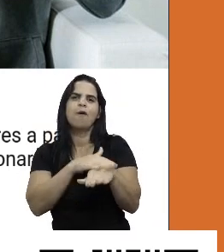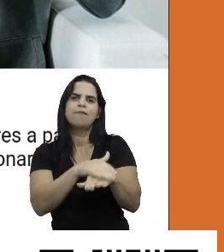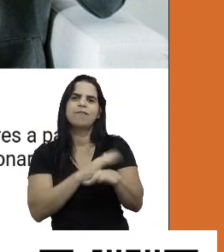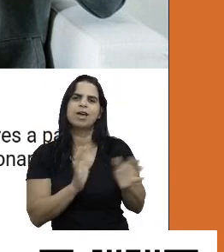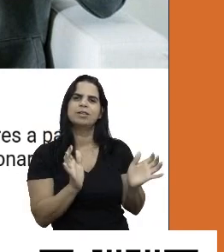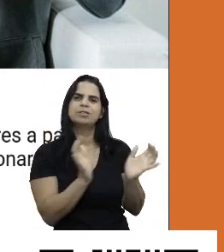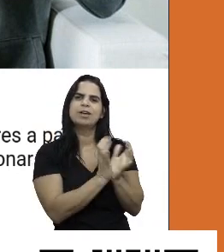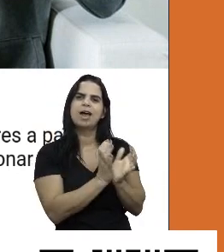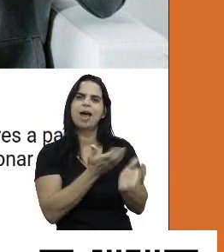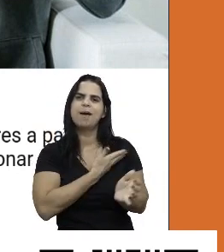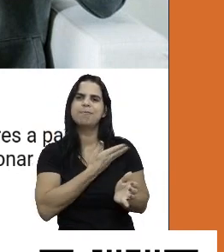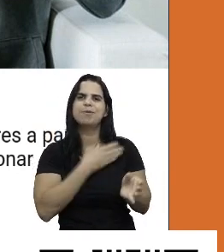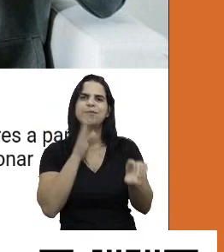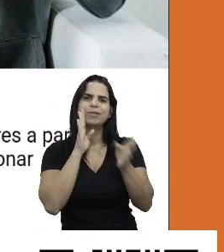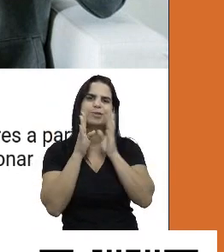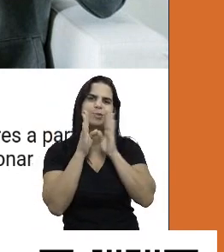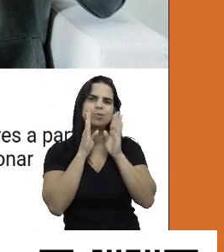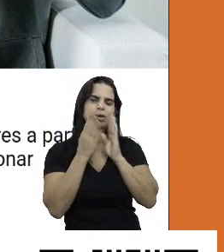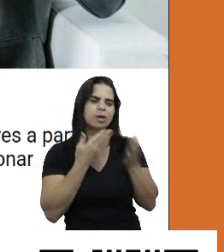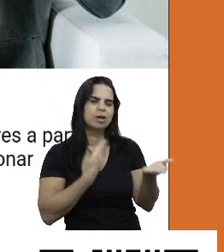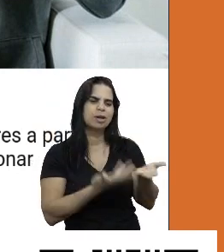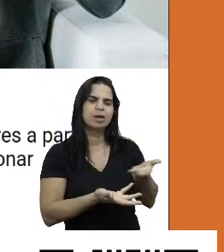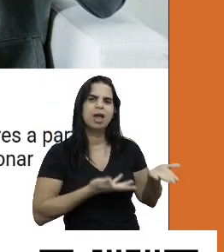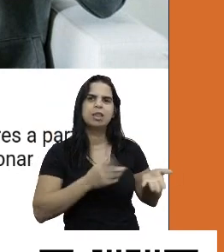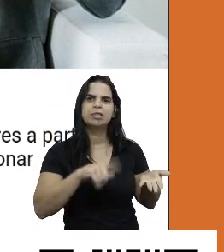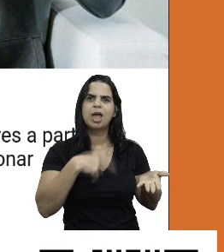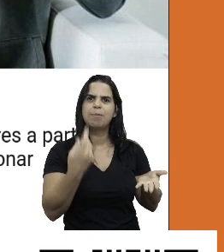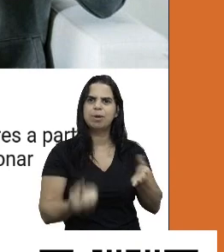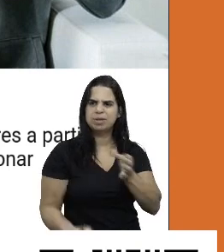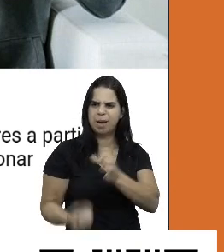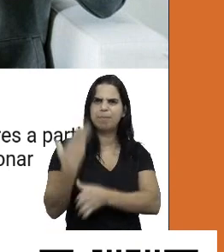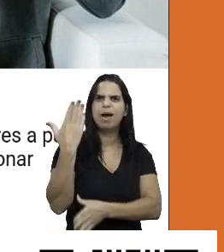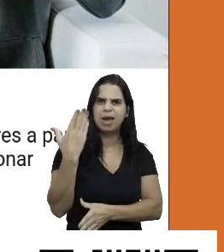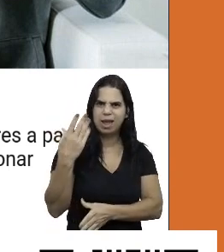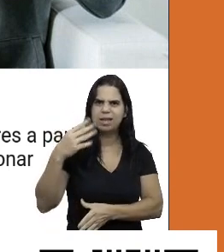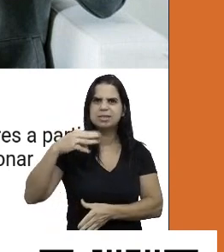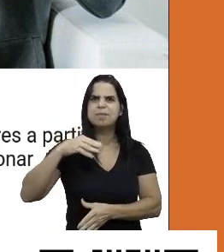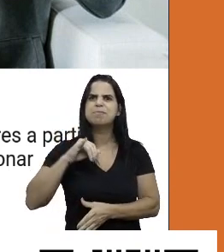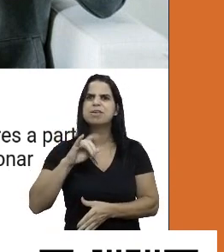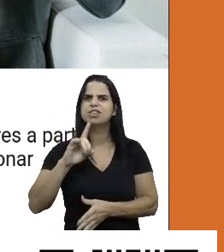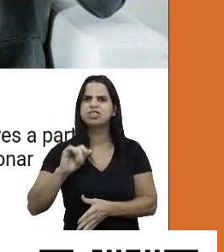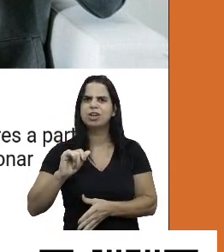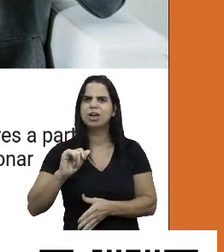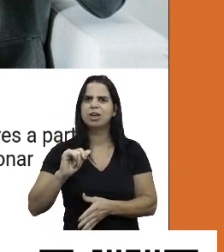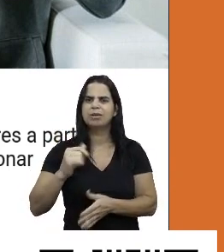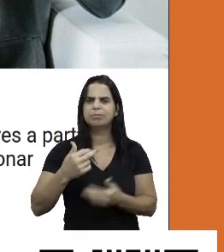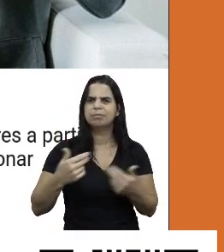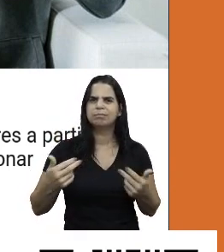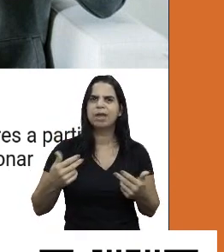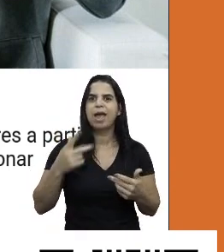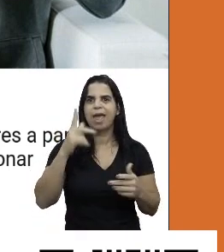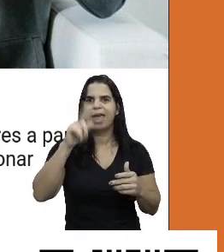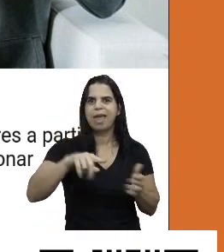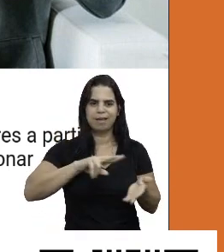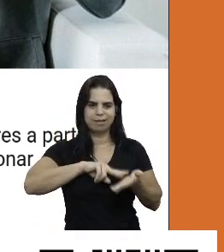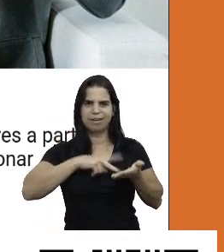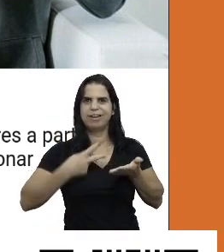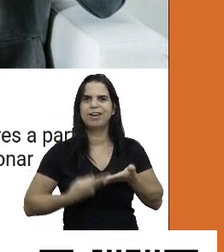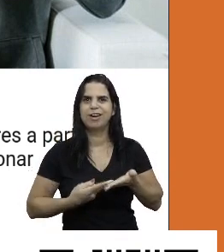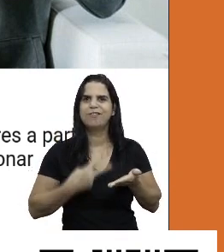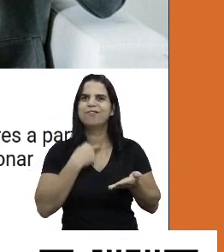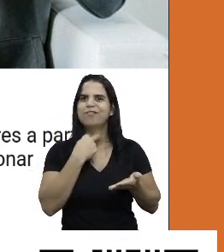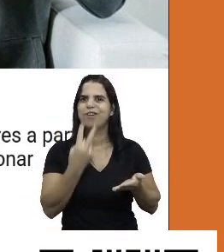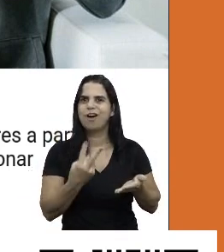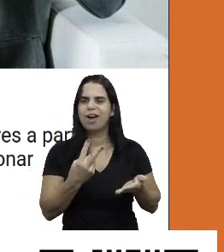de amigos do Facebook e depois aparece uma mídia Isso é transcrição de voz eu vou mostrar aqui para vocês então o aplicativo